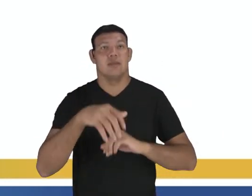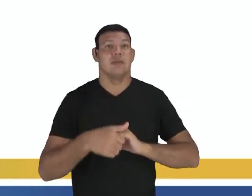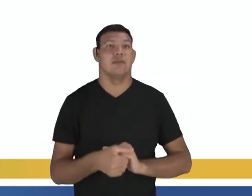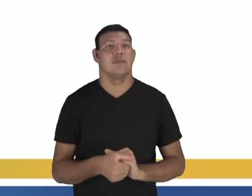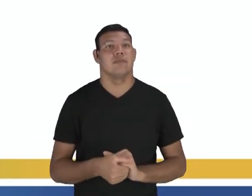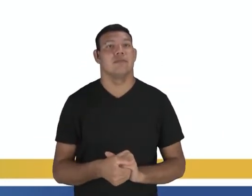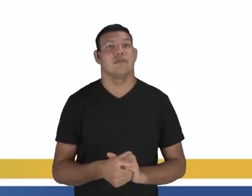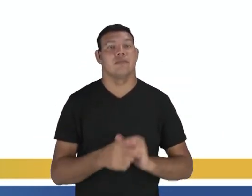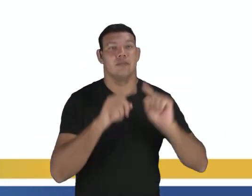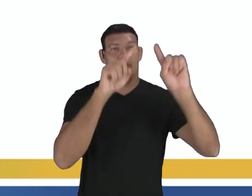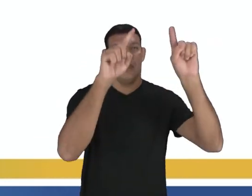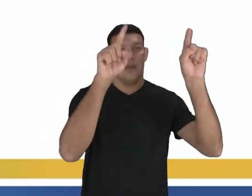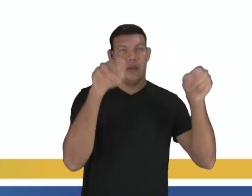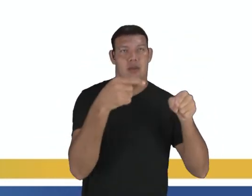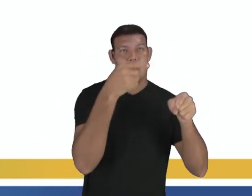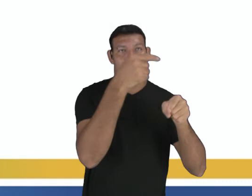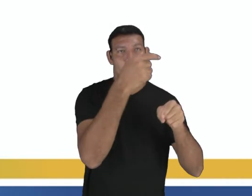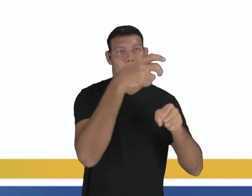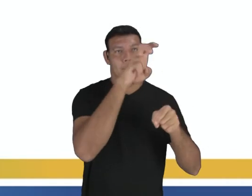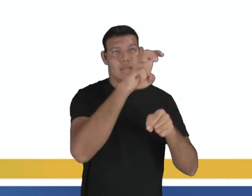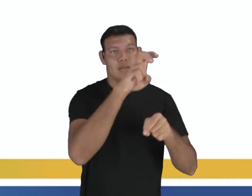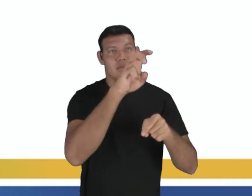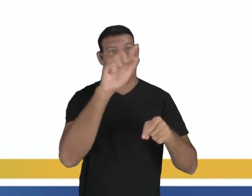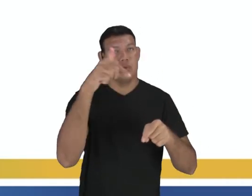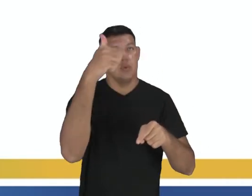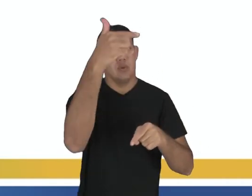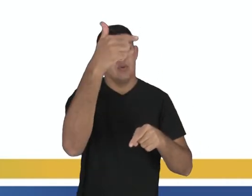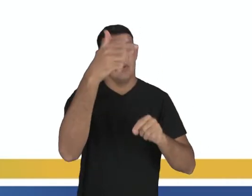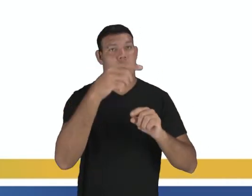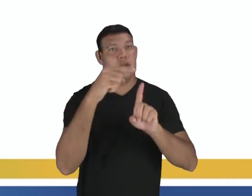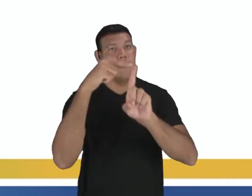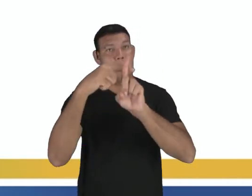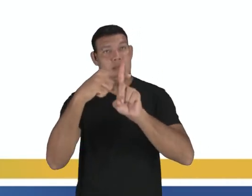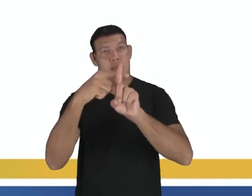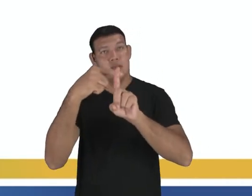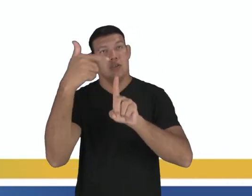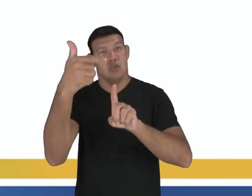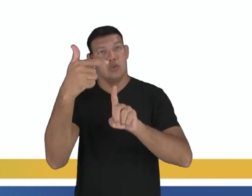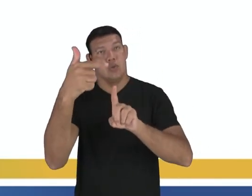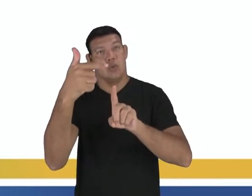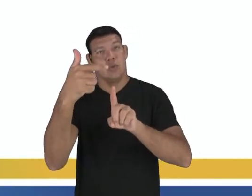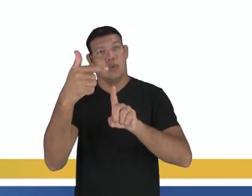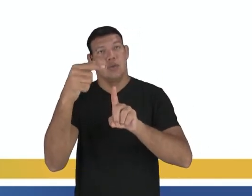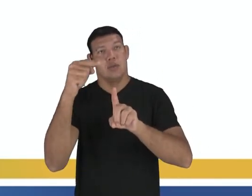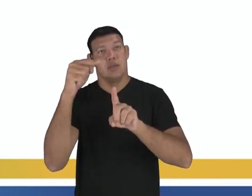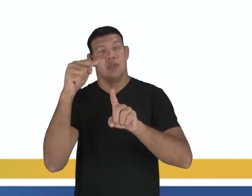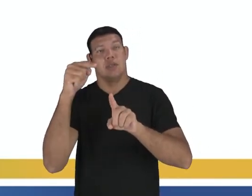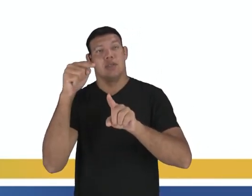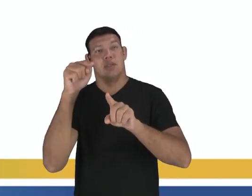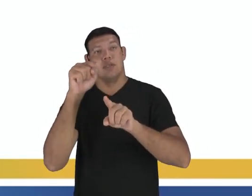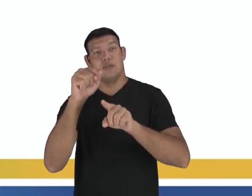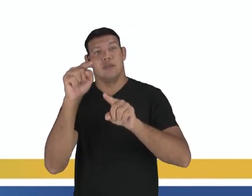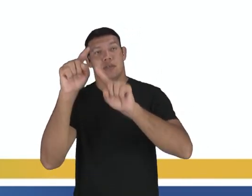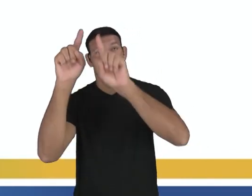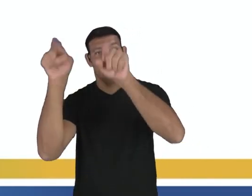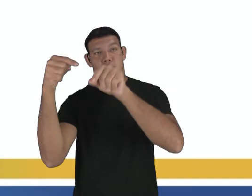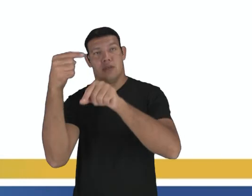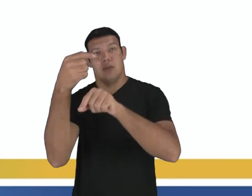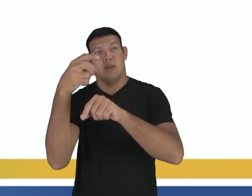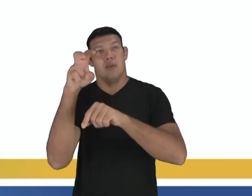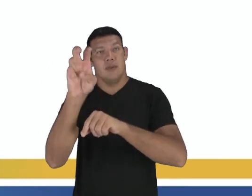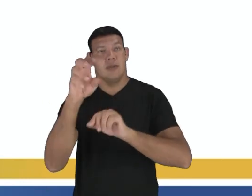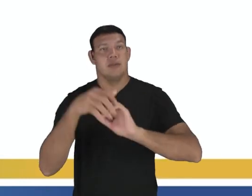ao quadrado mais 2 vezes menos 5. Como o meu menos 5 está dentro do meu parêntese, então o sinal vai